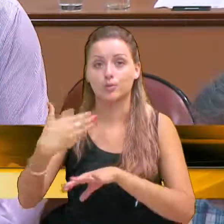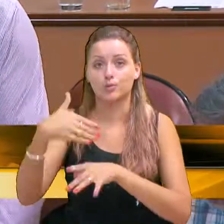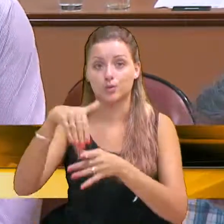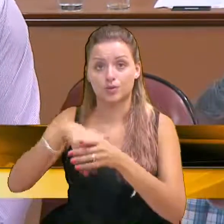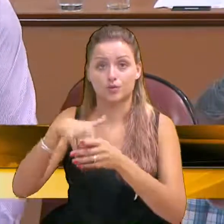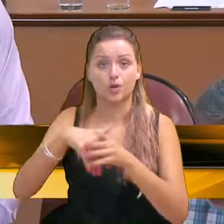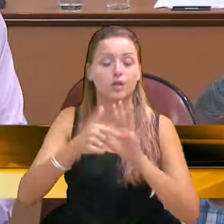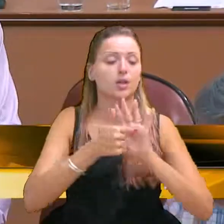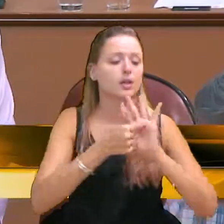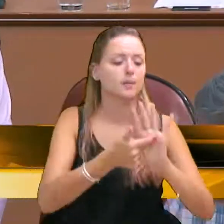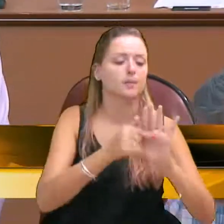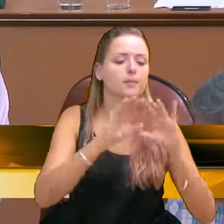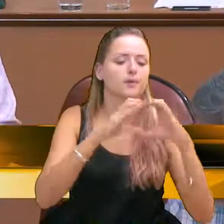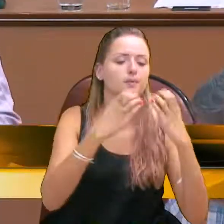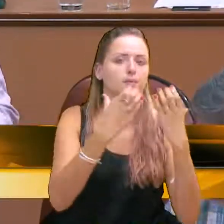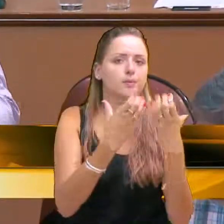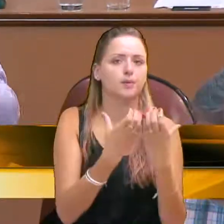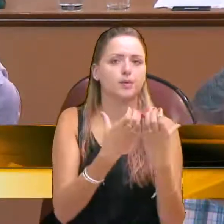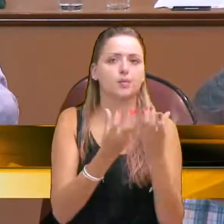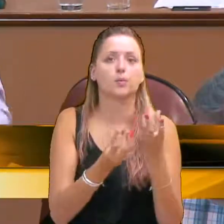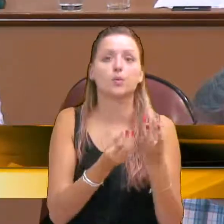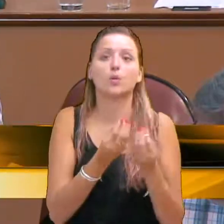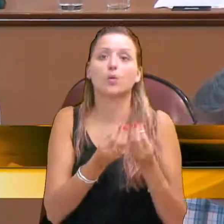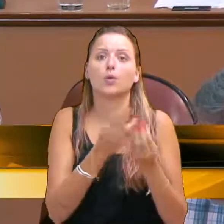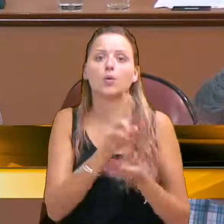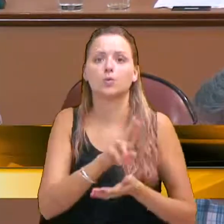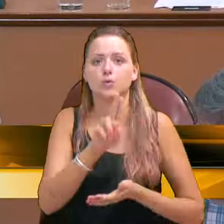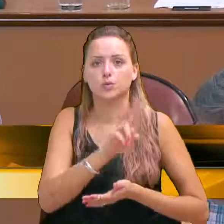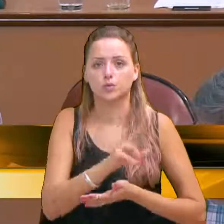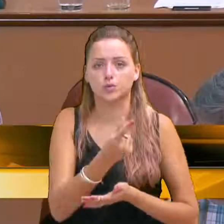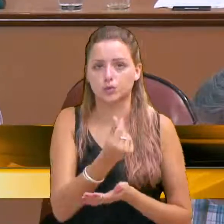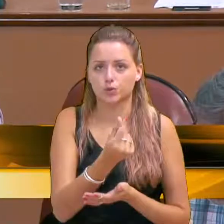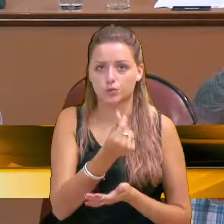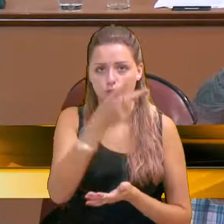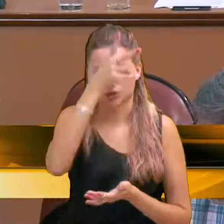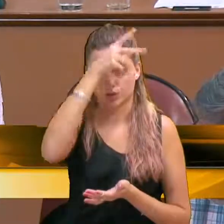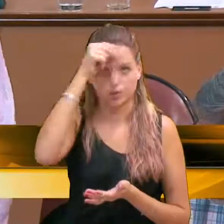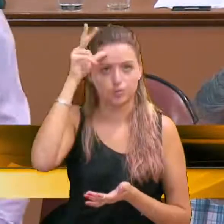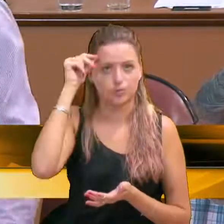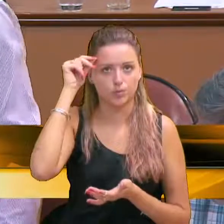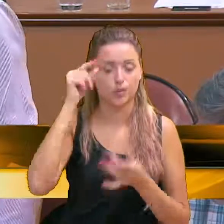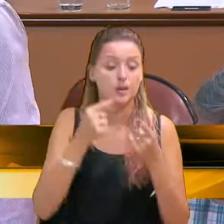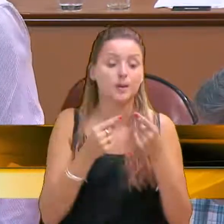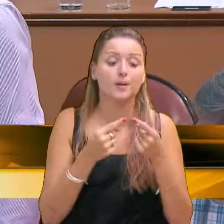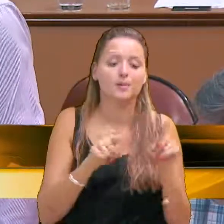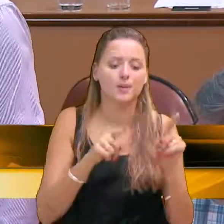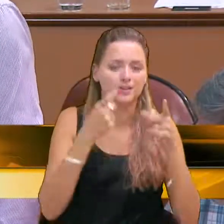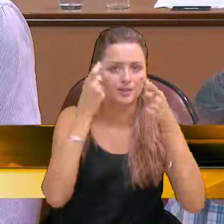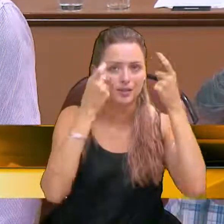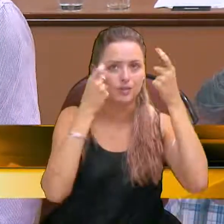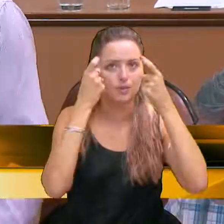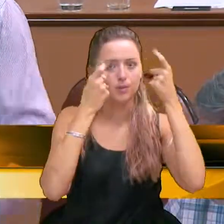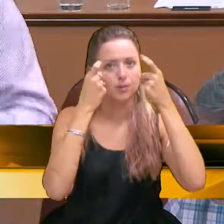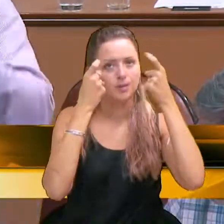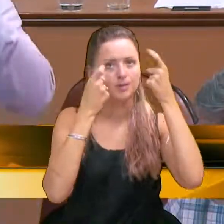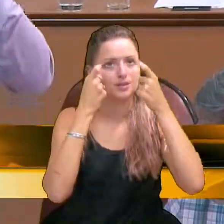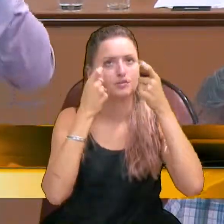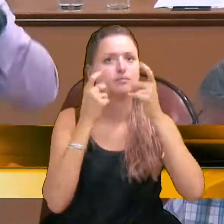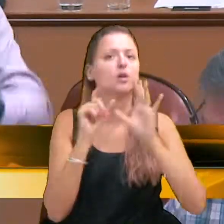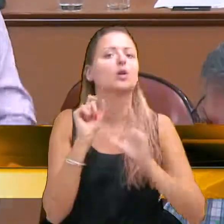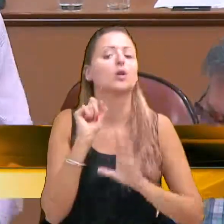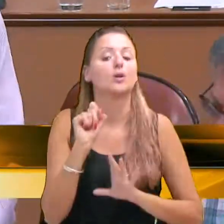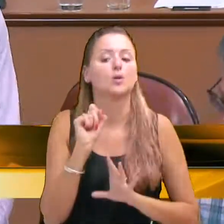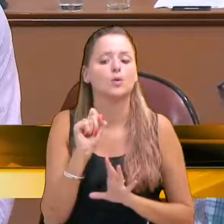mostre para a comunidade aonde vai o dinheiro público. Mas a preocupação maior, o que